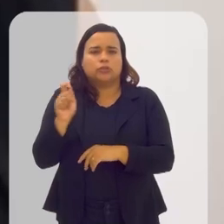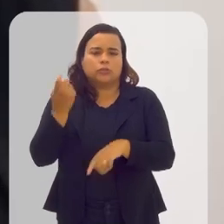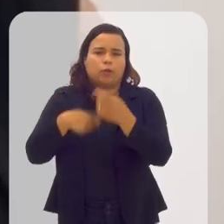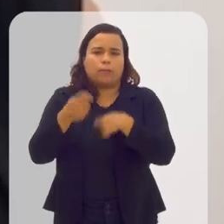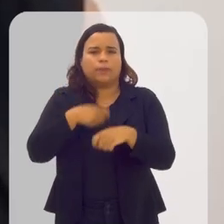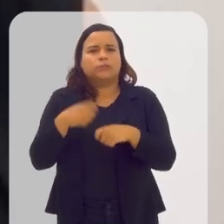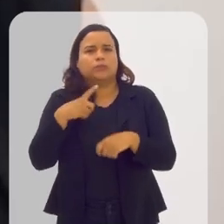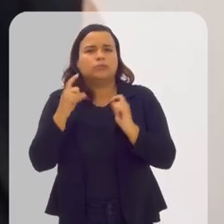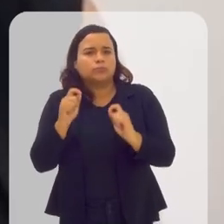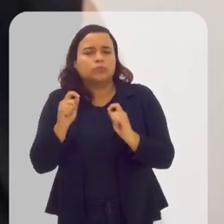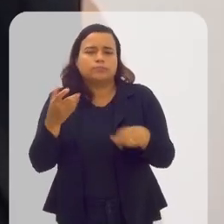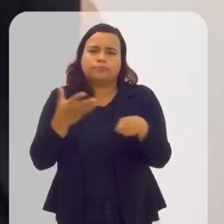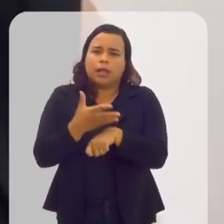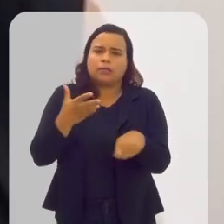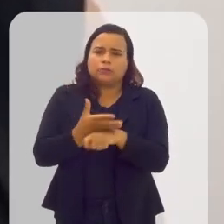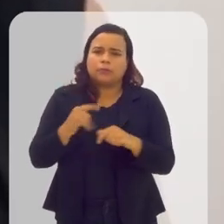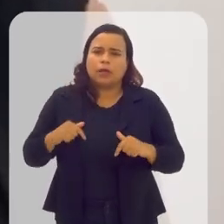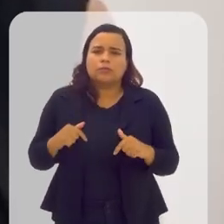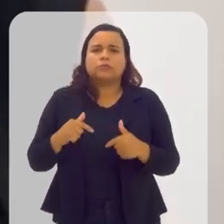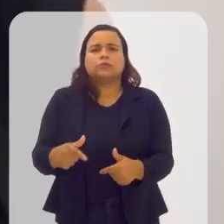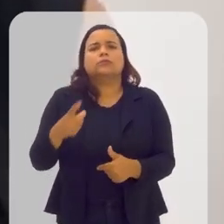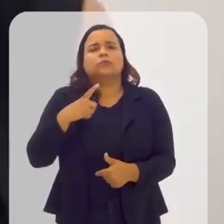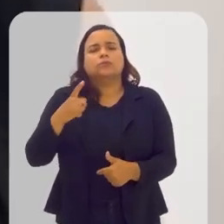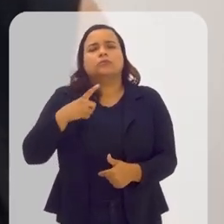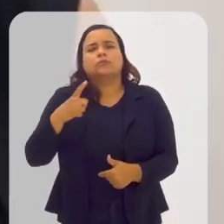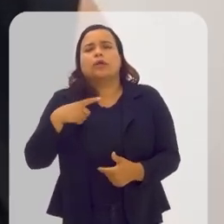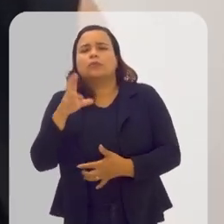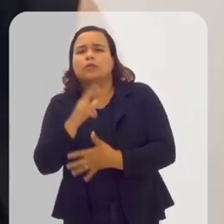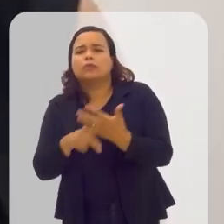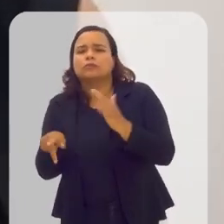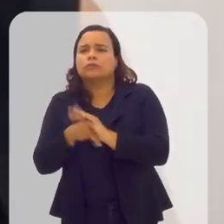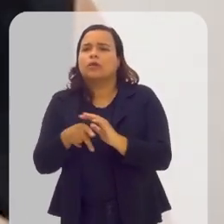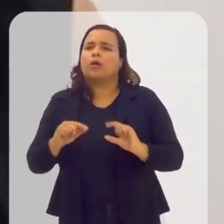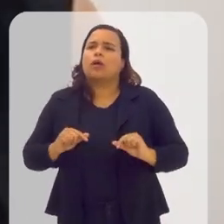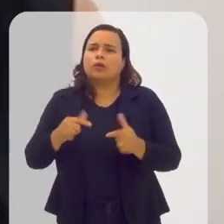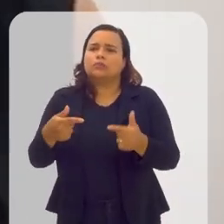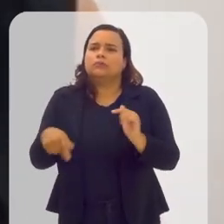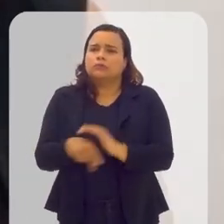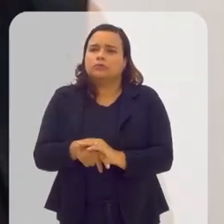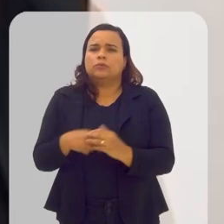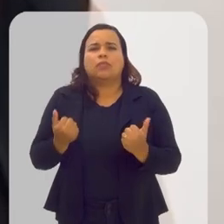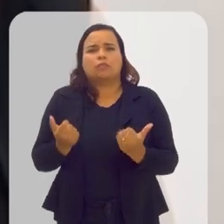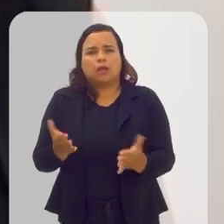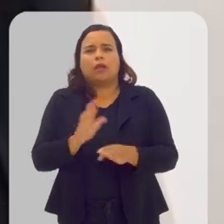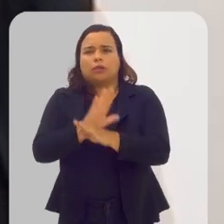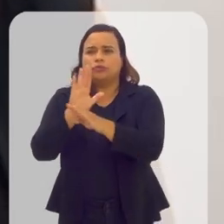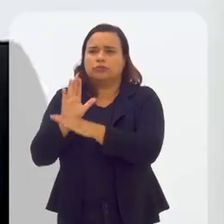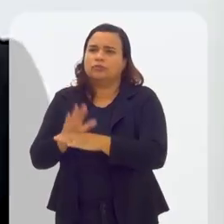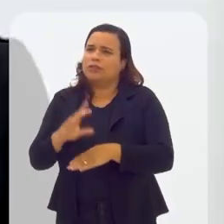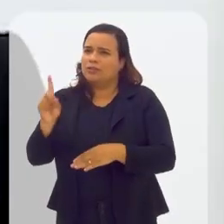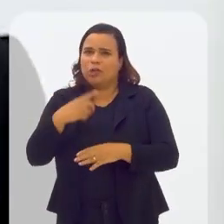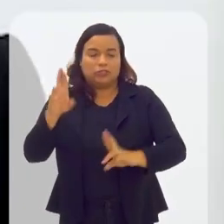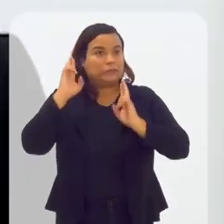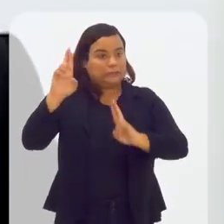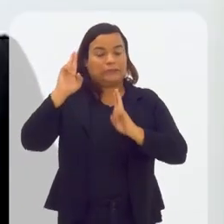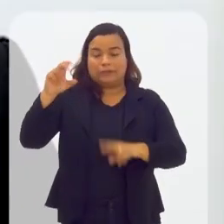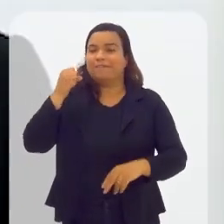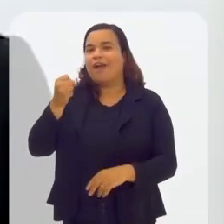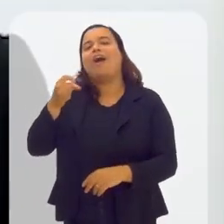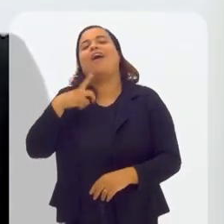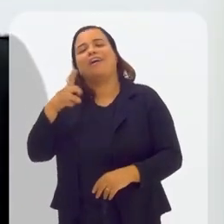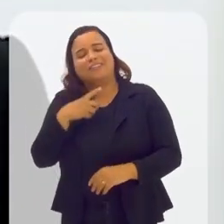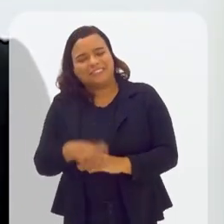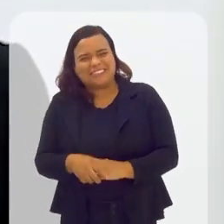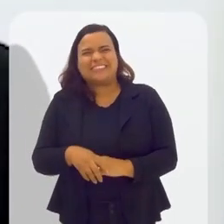da Associação Comercial de participar ativamente desse desenho, né, e da ação para que essa agenda de Enorme, desenvolvimento avance?